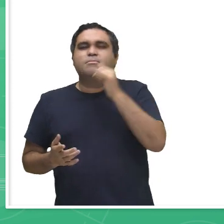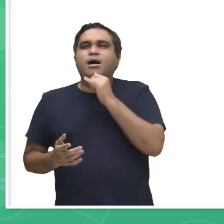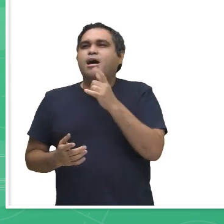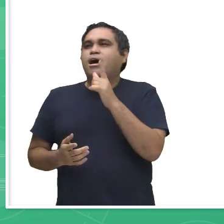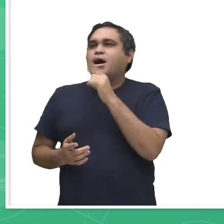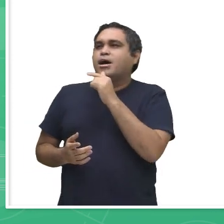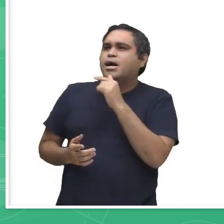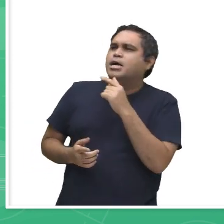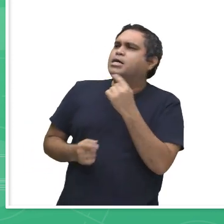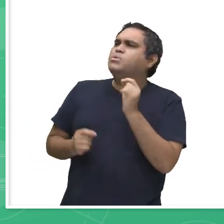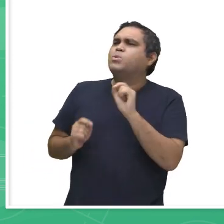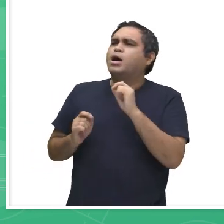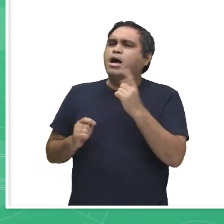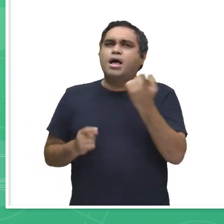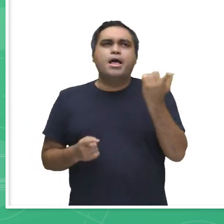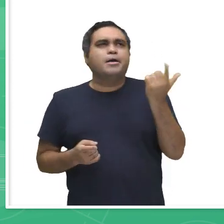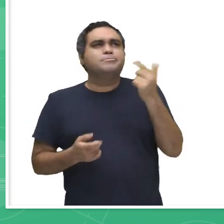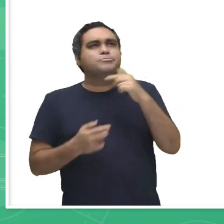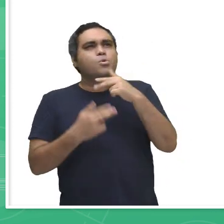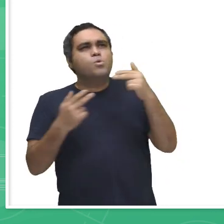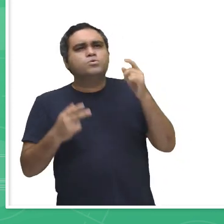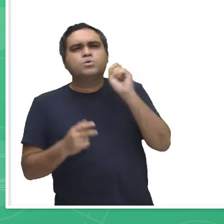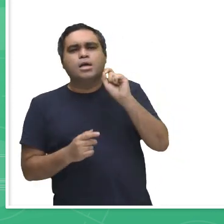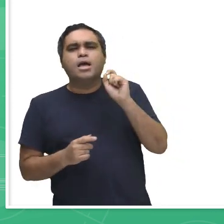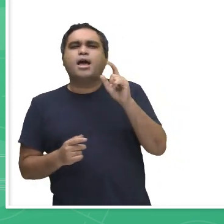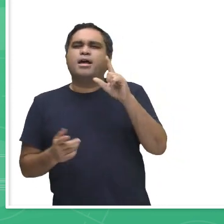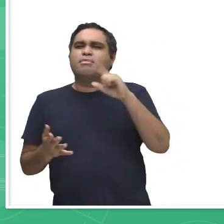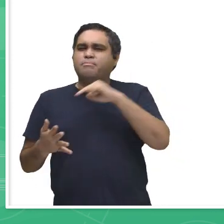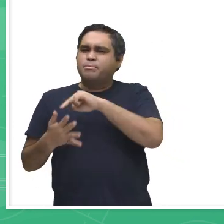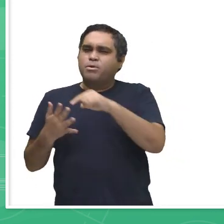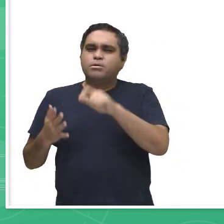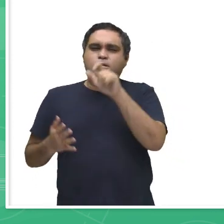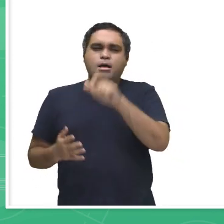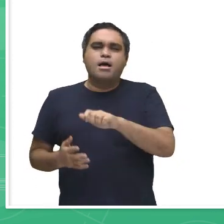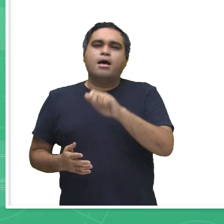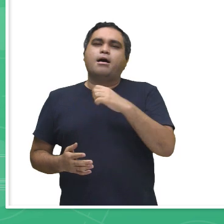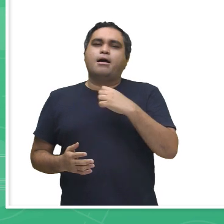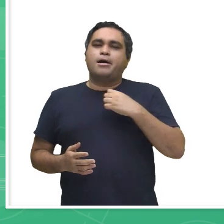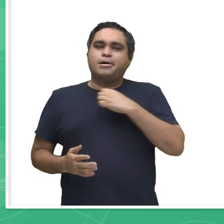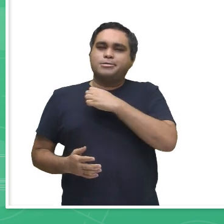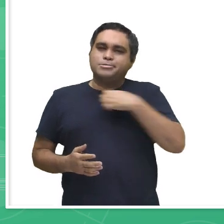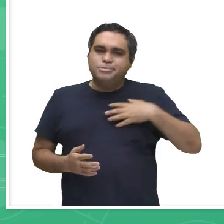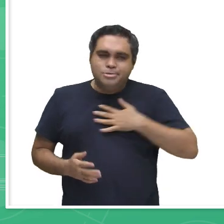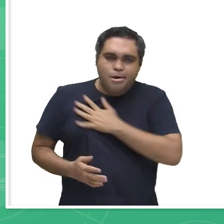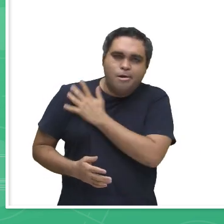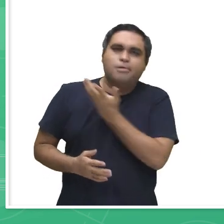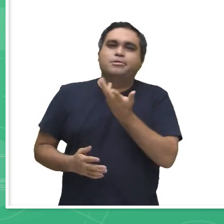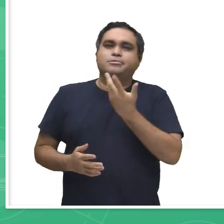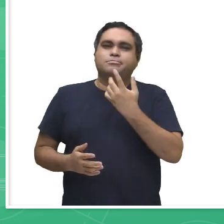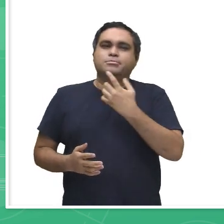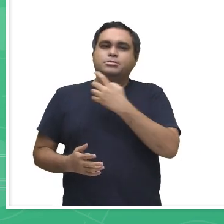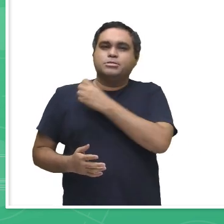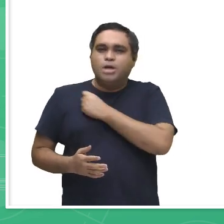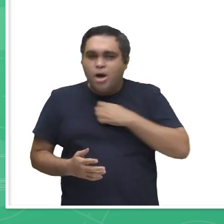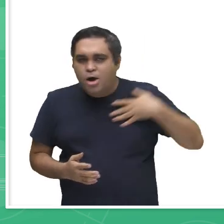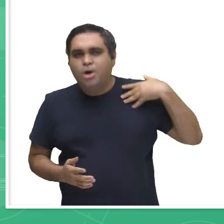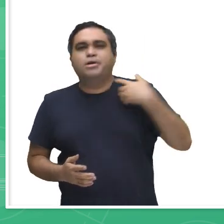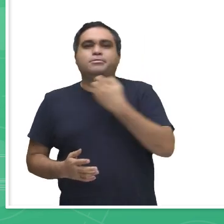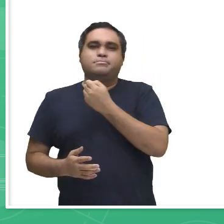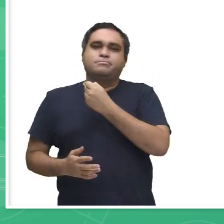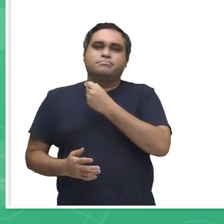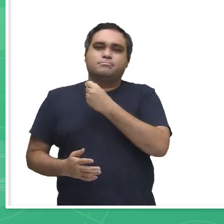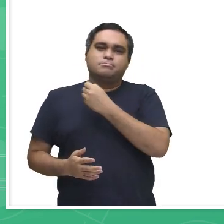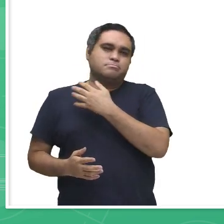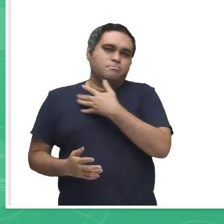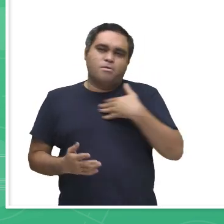aí lá se vem outros camaradas, Epicuro, Plotino, Aristóteles, Sócrates, Platão, Sêneca. Já Sêneca e Plotino